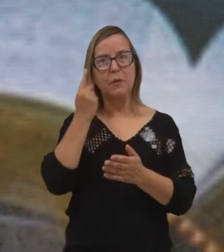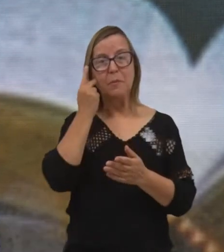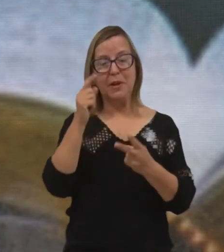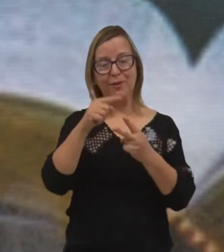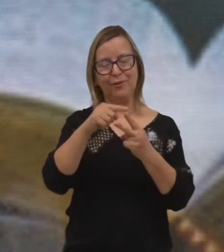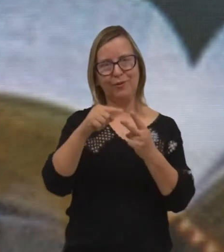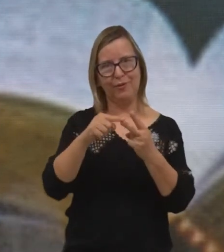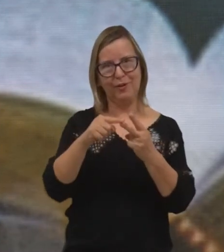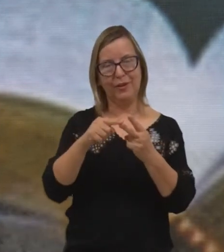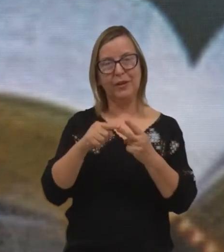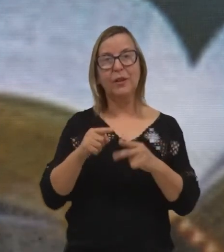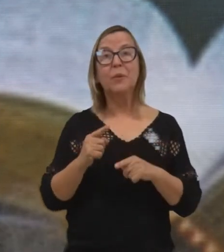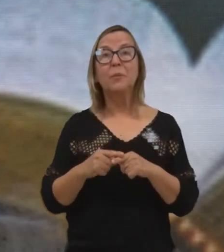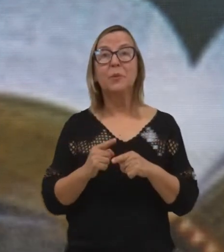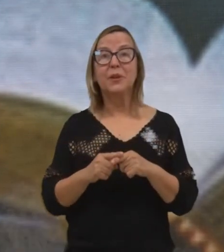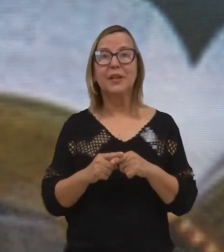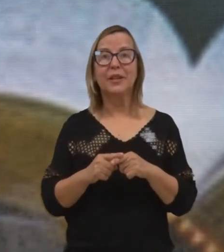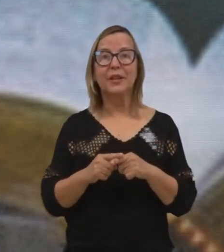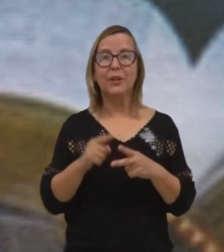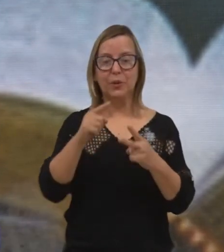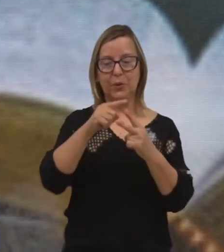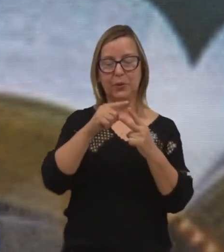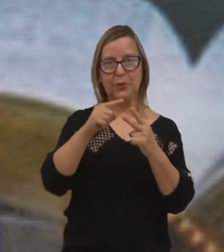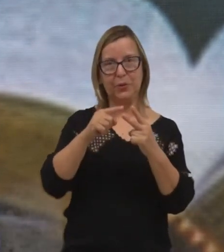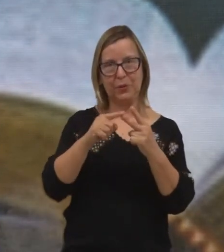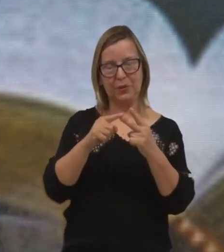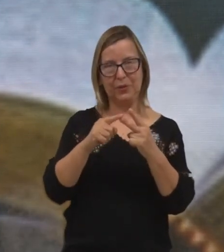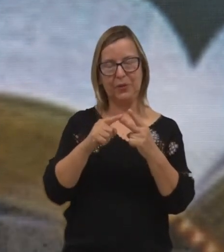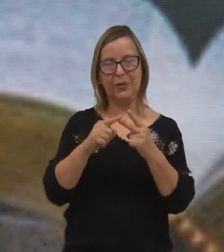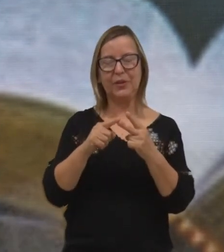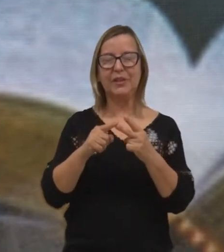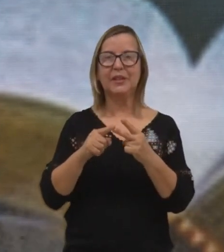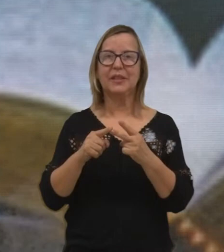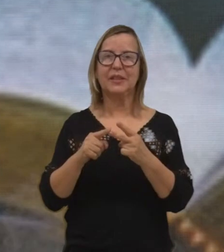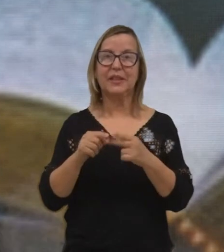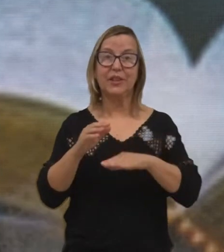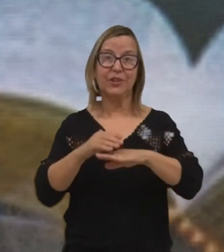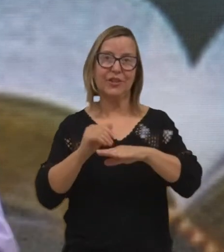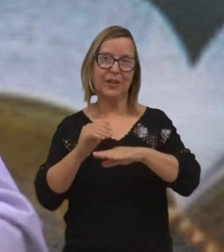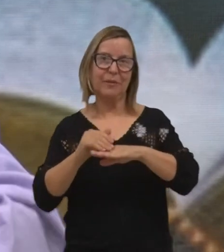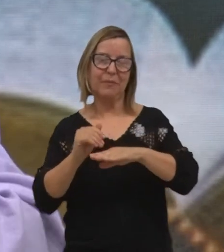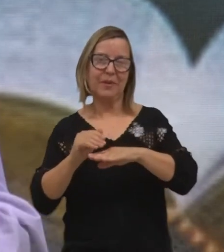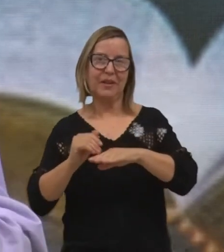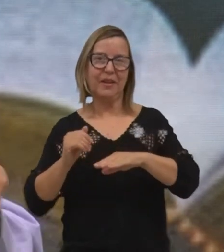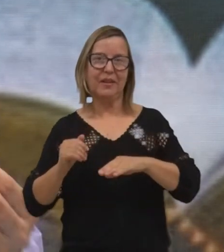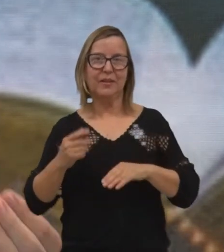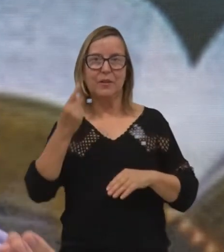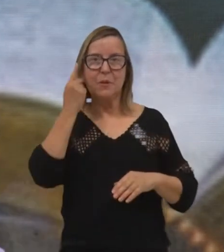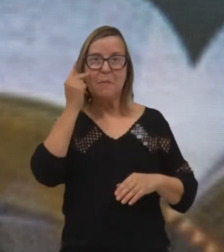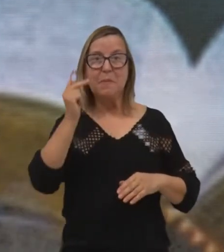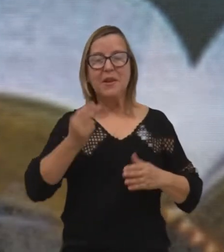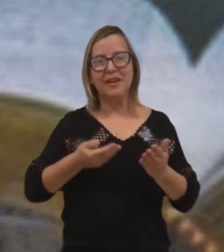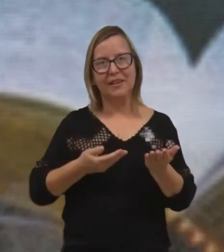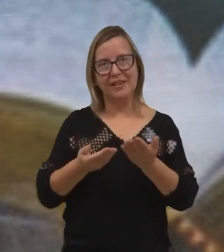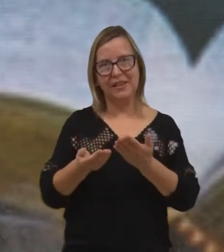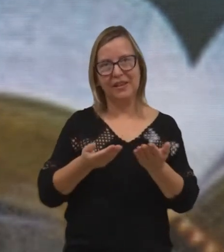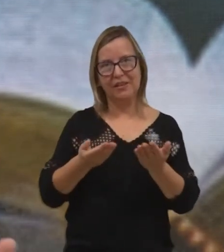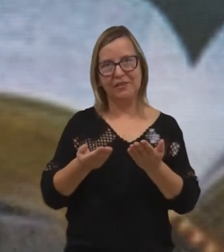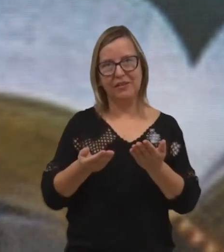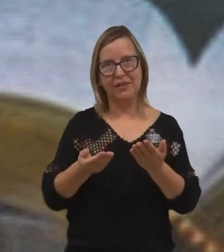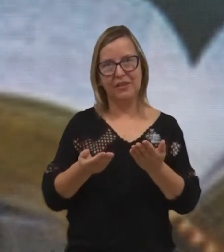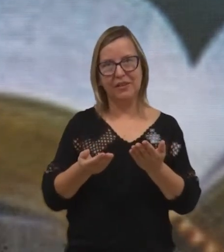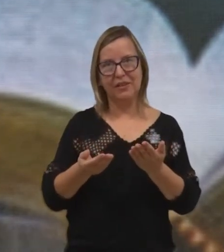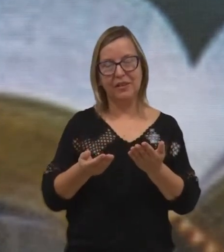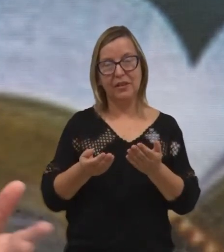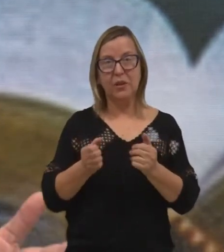quê? Porque ambos foram comissionados. Ambos foram chamados para servir com o que